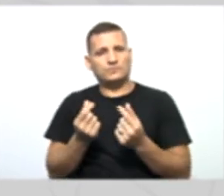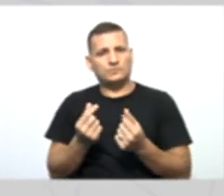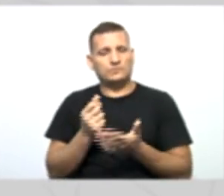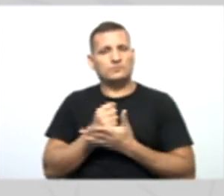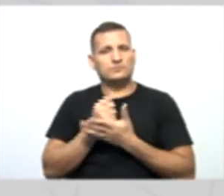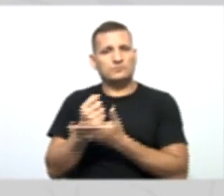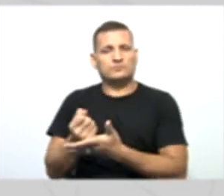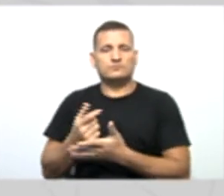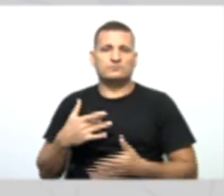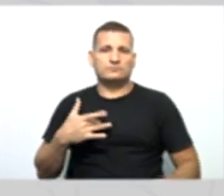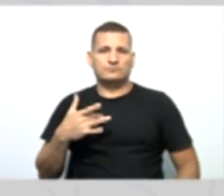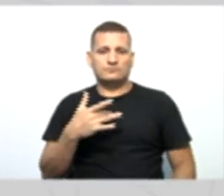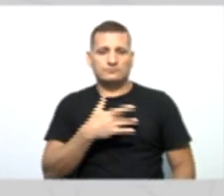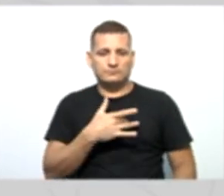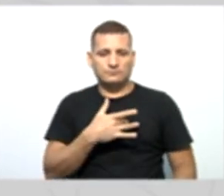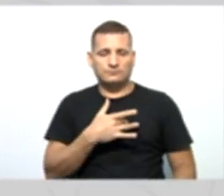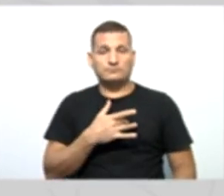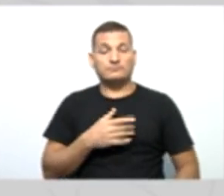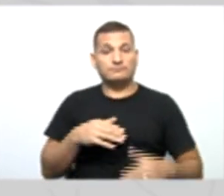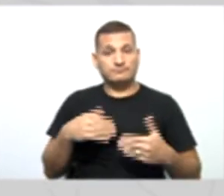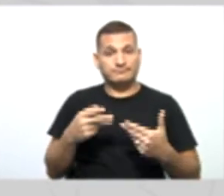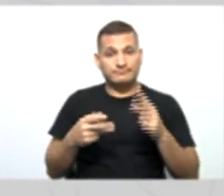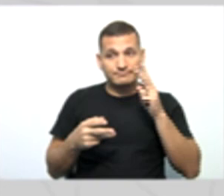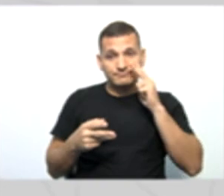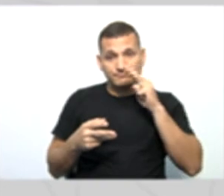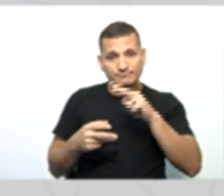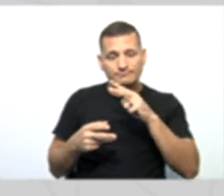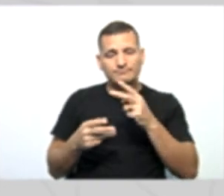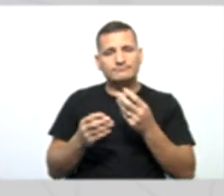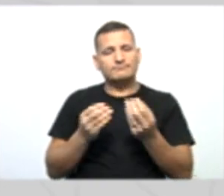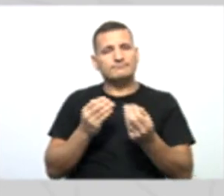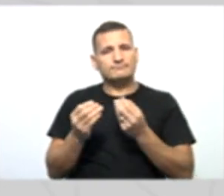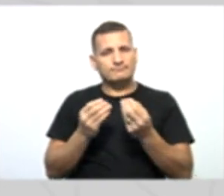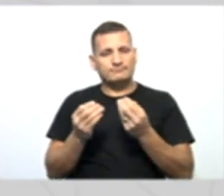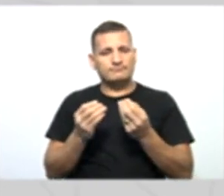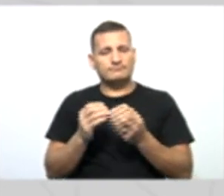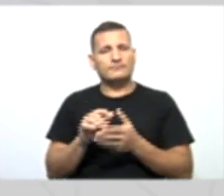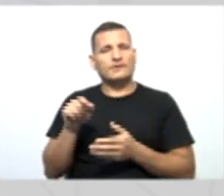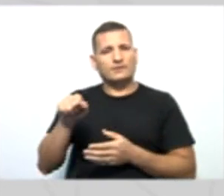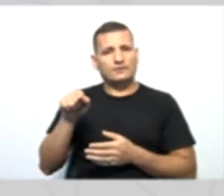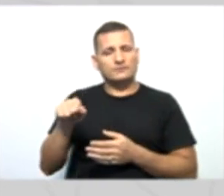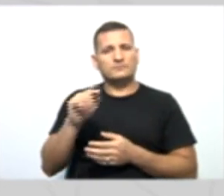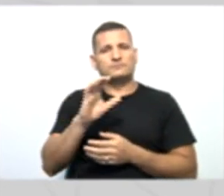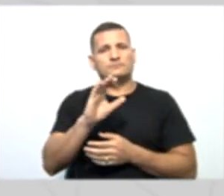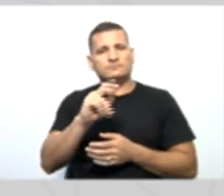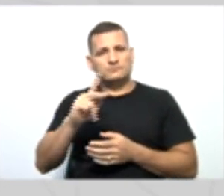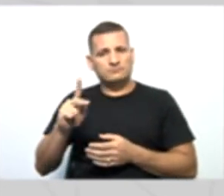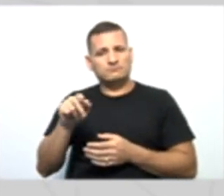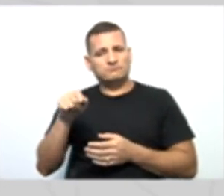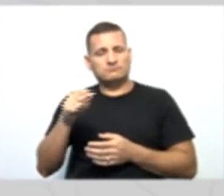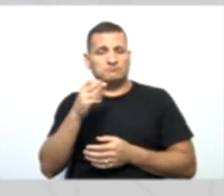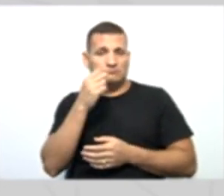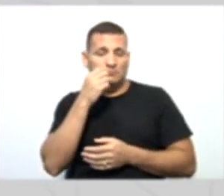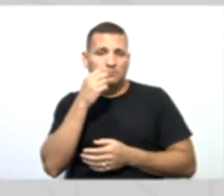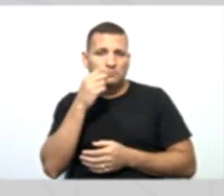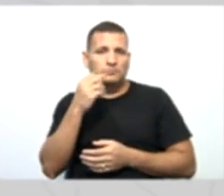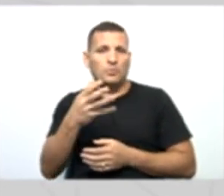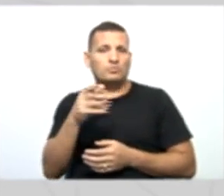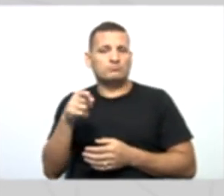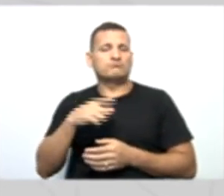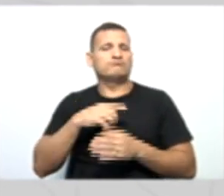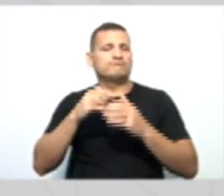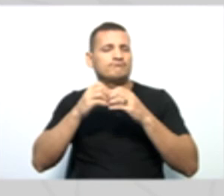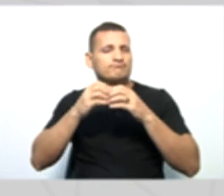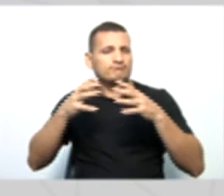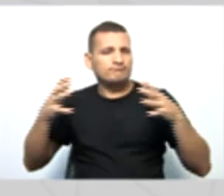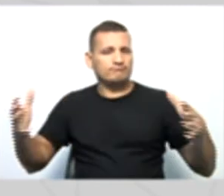à saúde. Então veja como essa cooperativa ela é muito